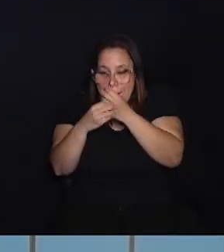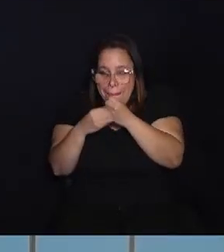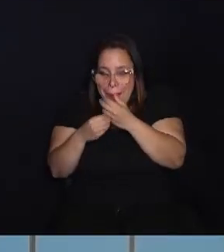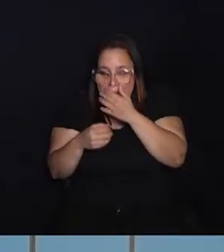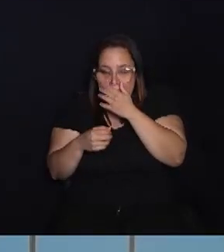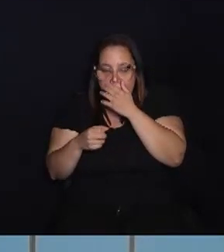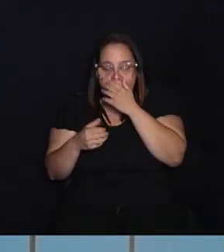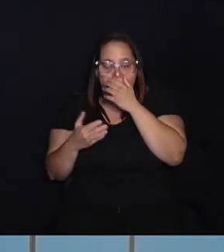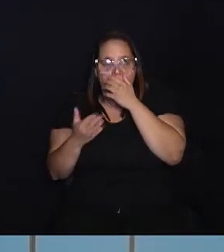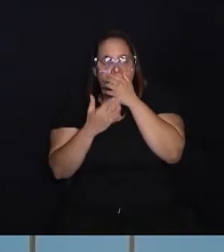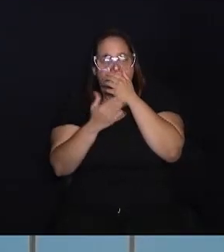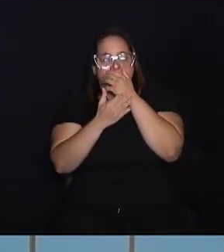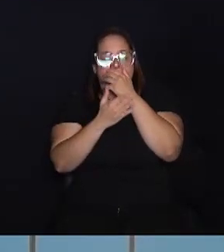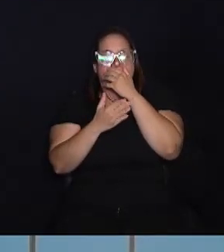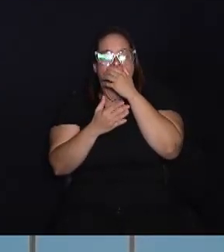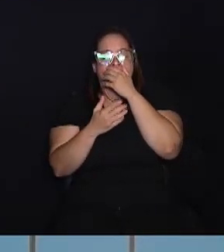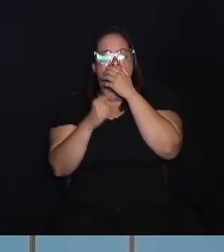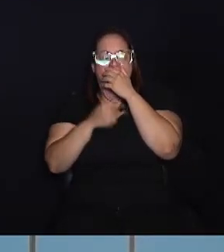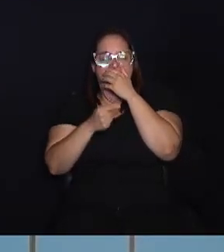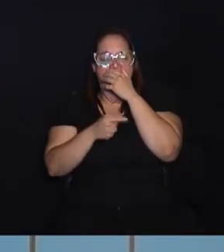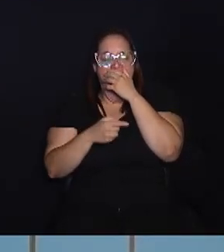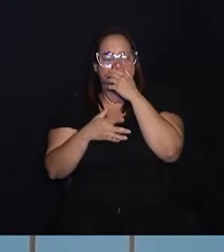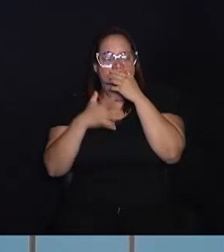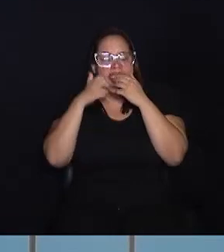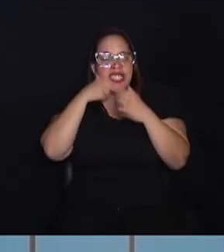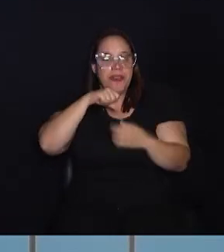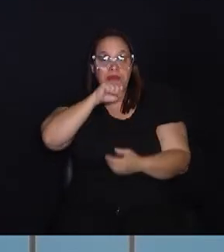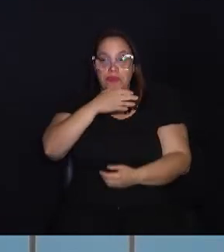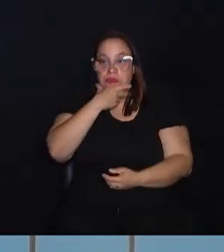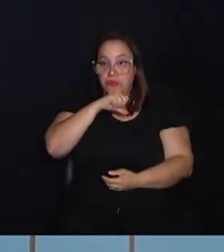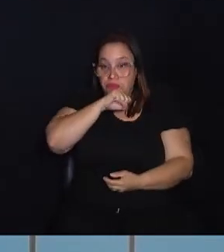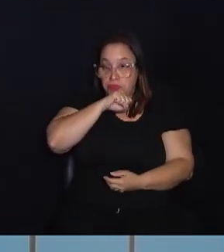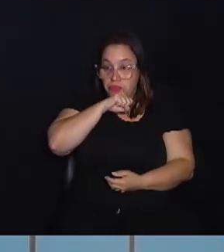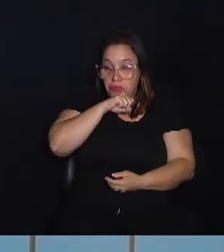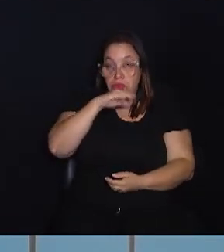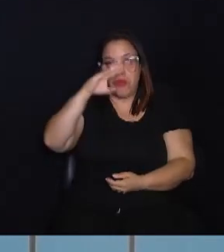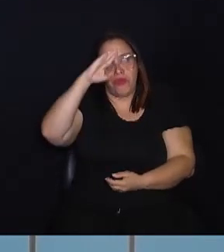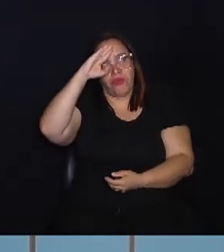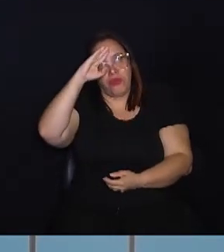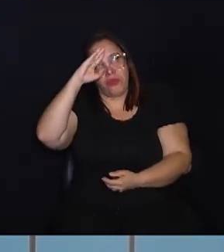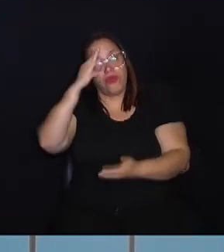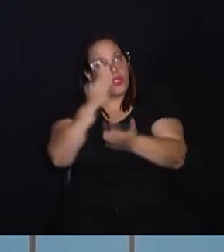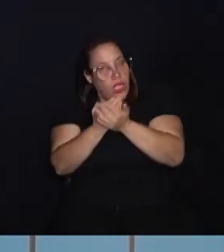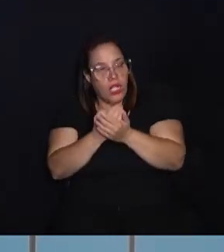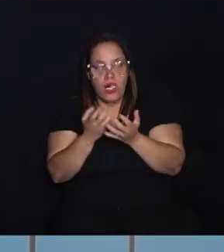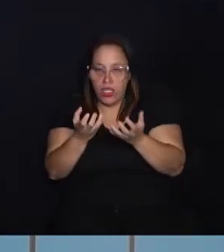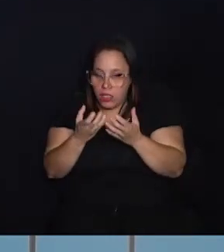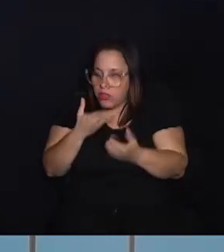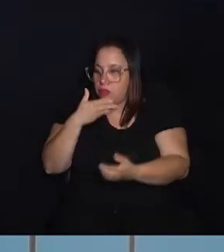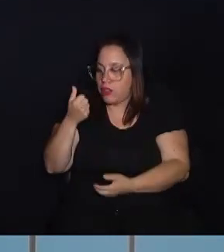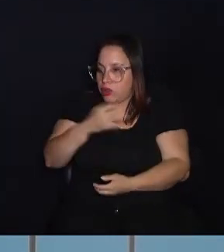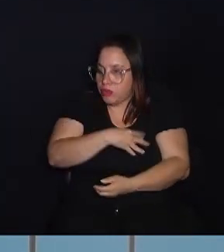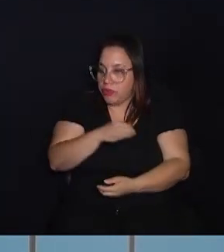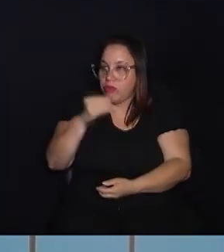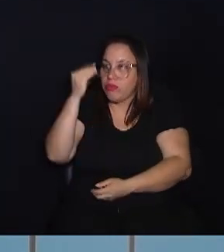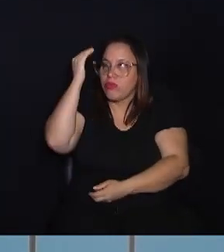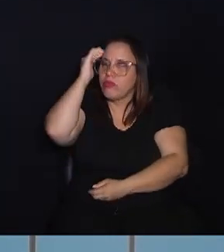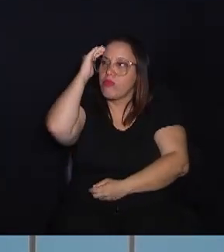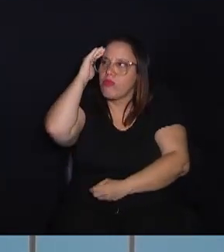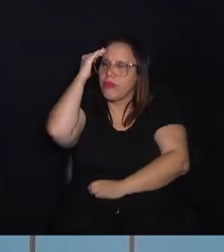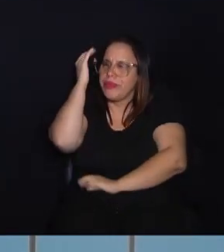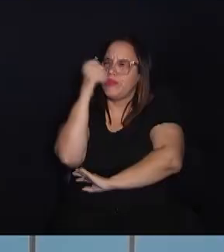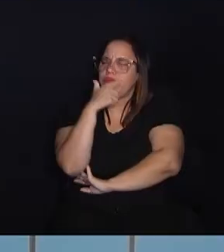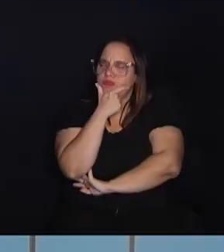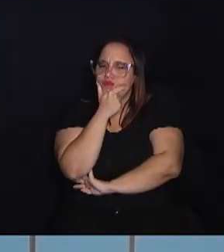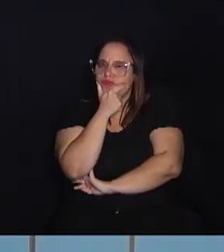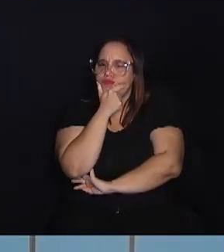ajudar. Porque se o pai e a mãe com certeza querem o melhor para os seus filhos, eles vão entender isso